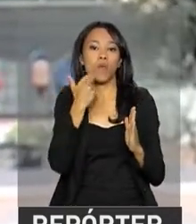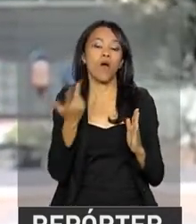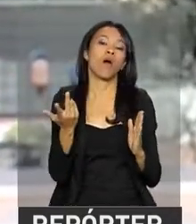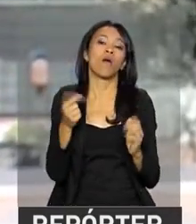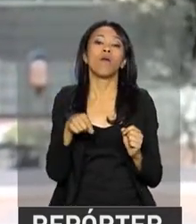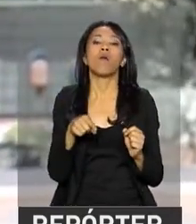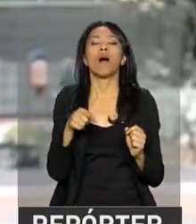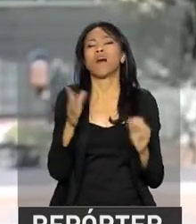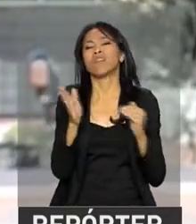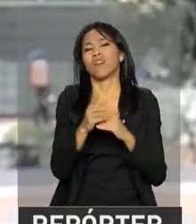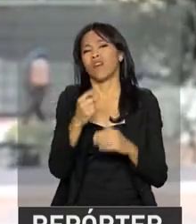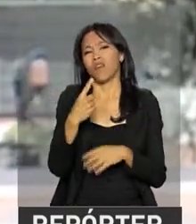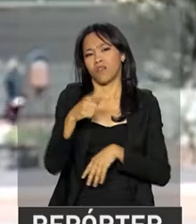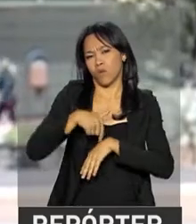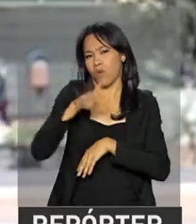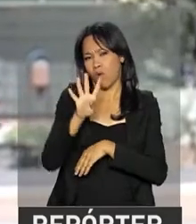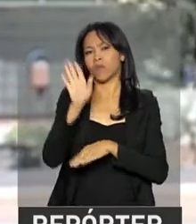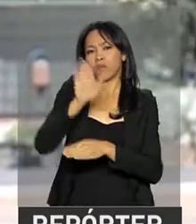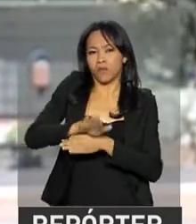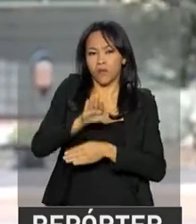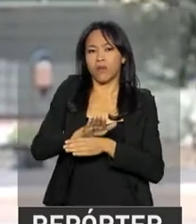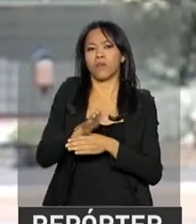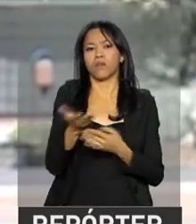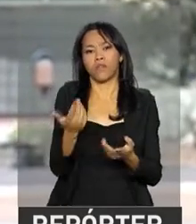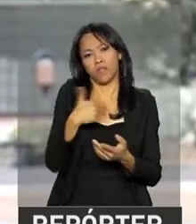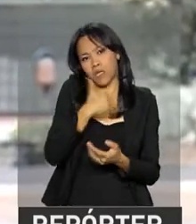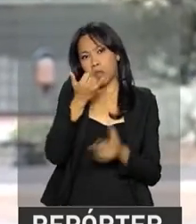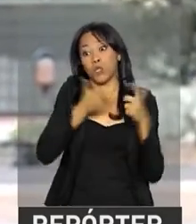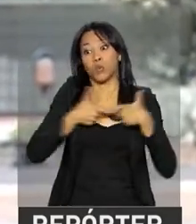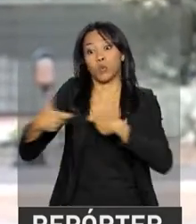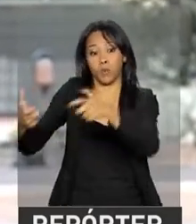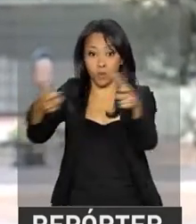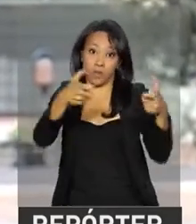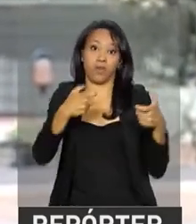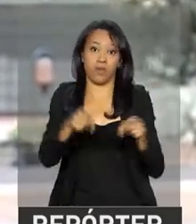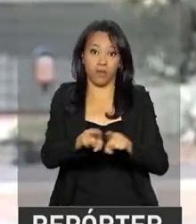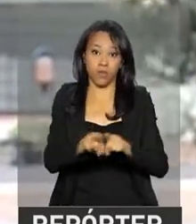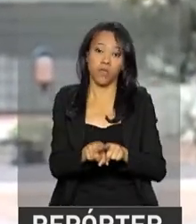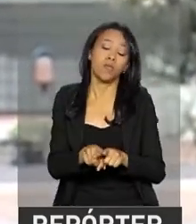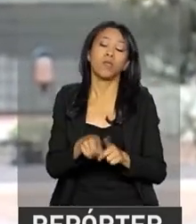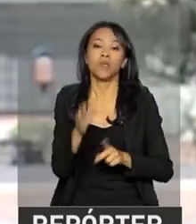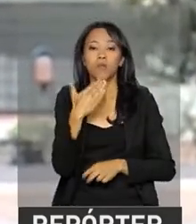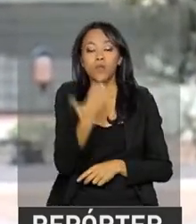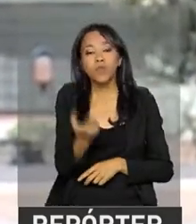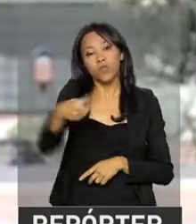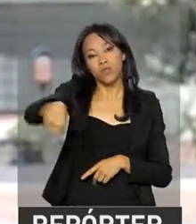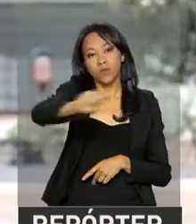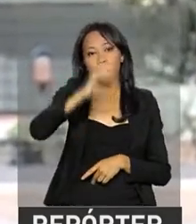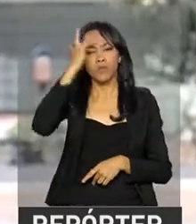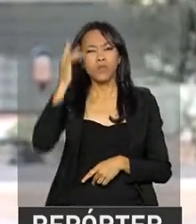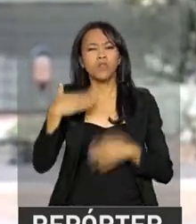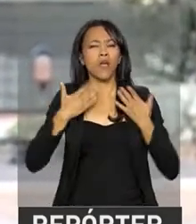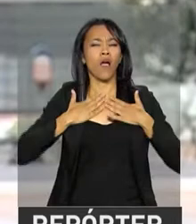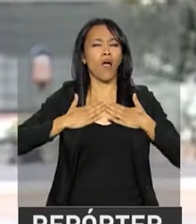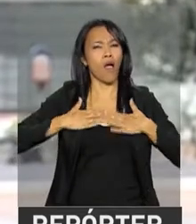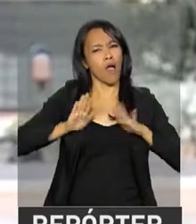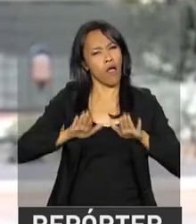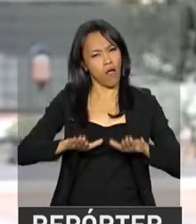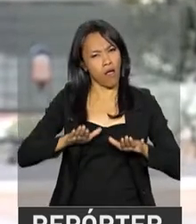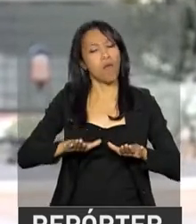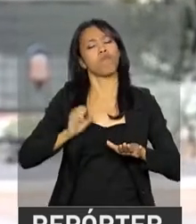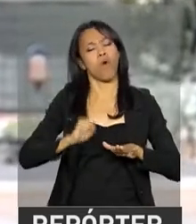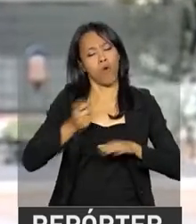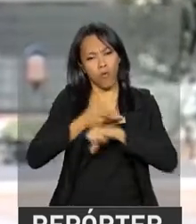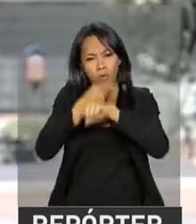16 horas dependendo do da localização é pedimos que as pessoas tenham tranquilidade podem